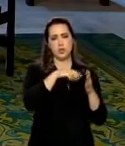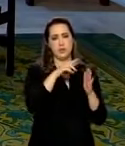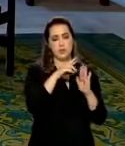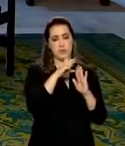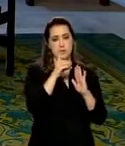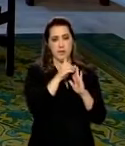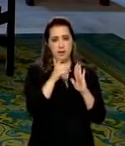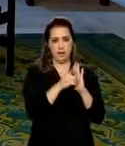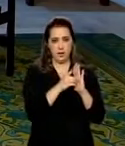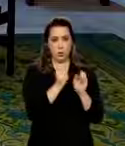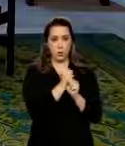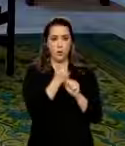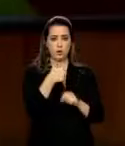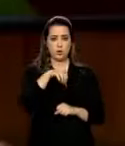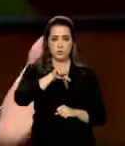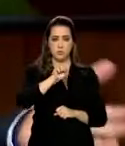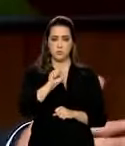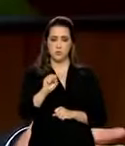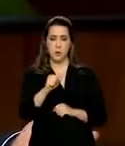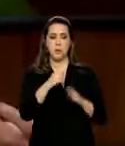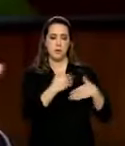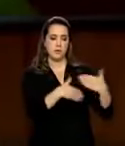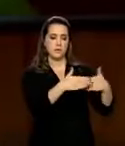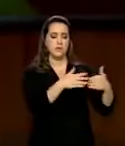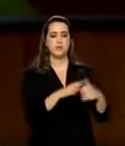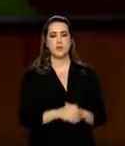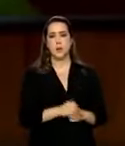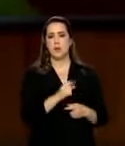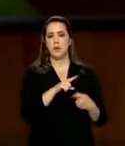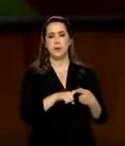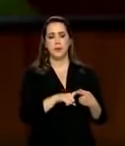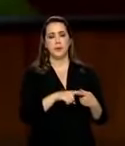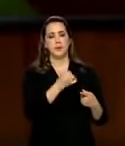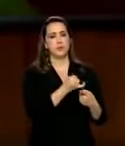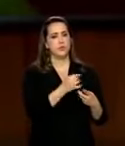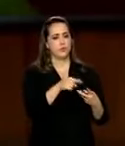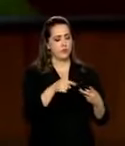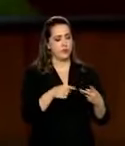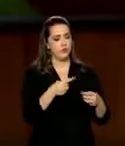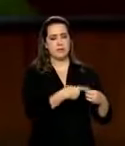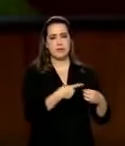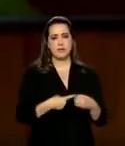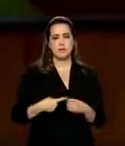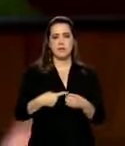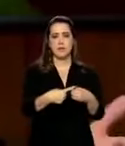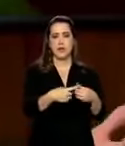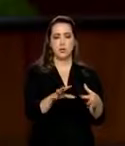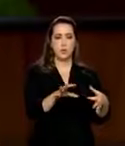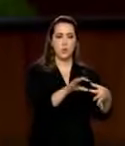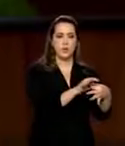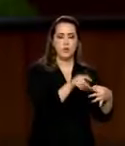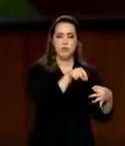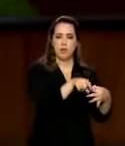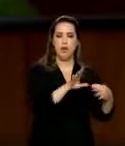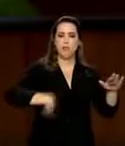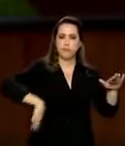E podemos desenvolver a região. Você vai pegar Mangaratiba, Angra dos Reis e Paraty, por exemplo. Você vai